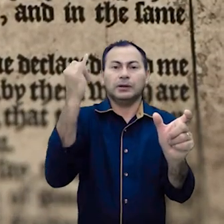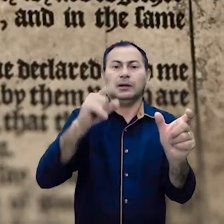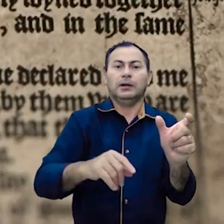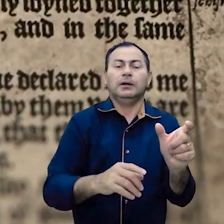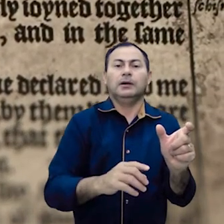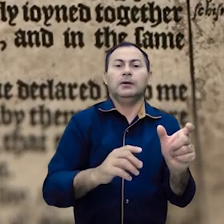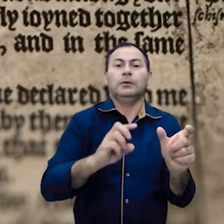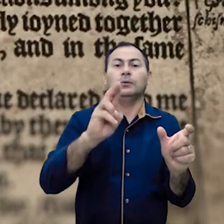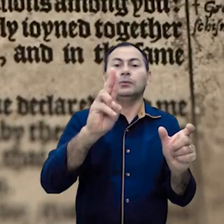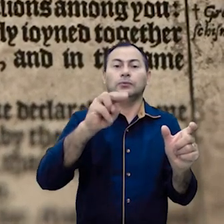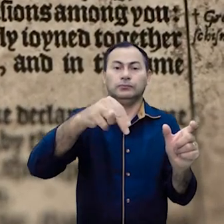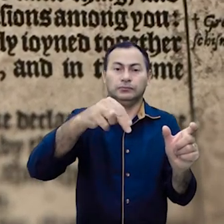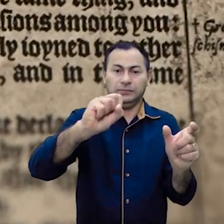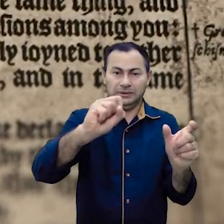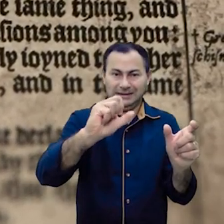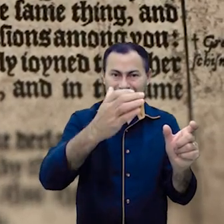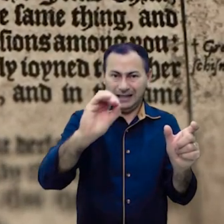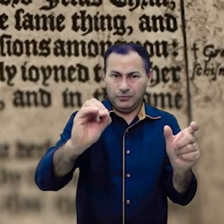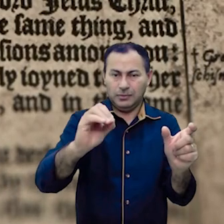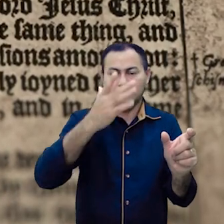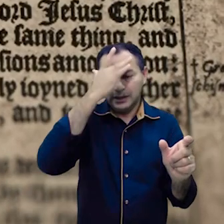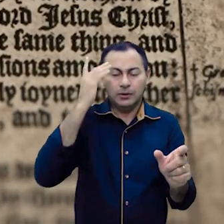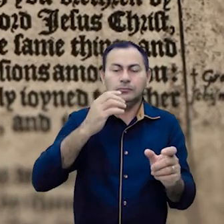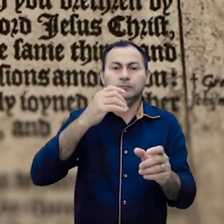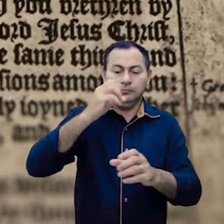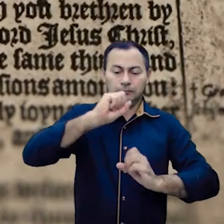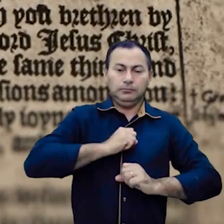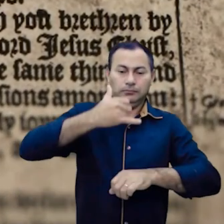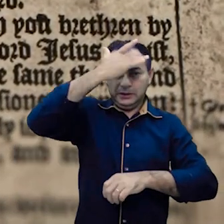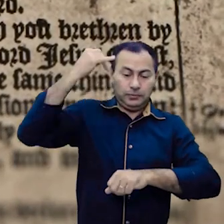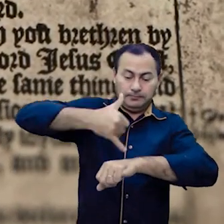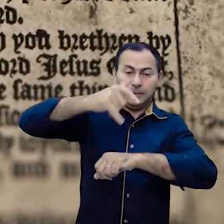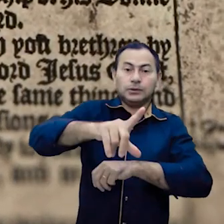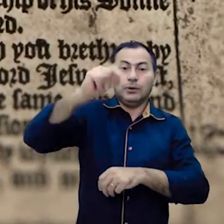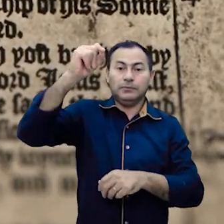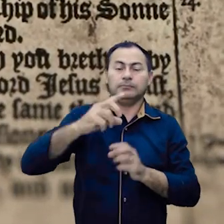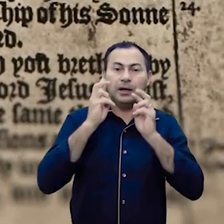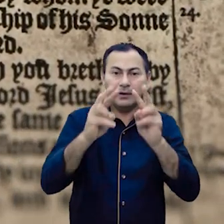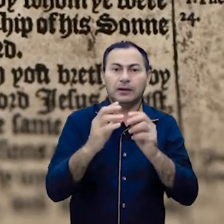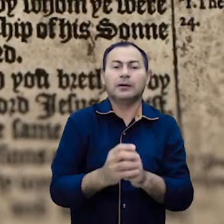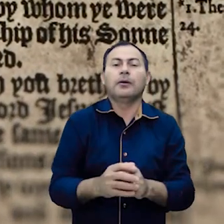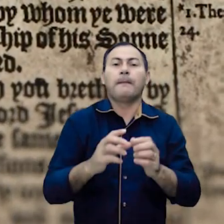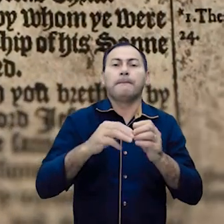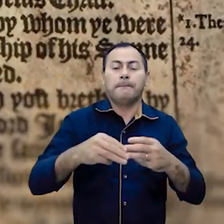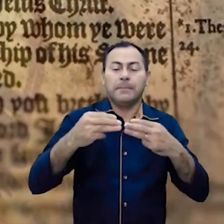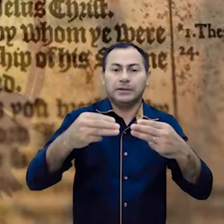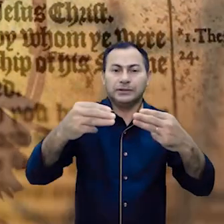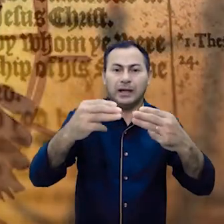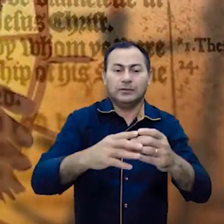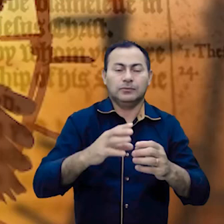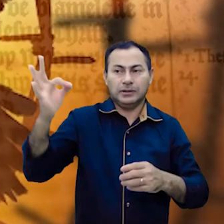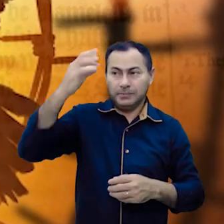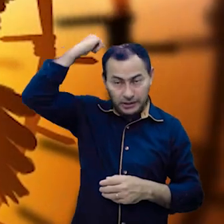palavra muito importante que é unção esse sacerdotes eram homens ungidos outra coisa muito importante é observarmos é que o